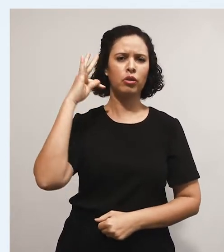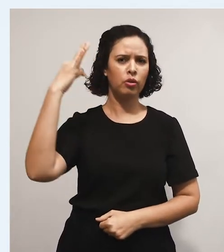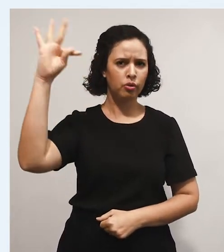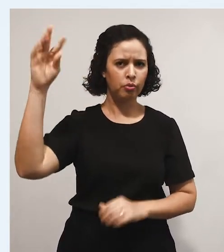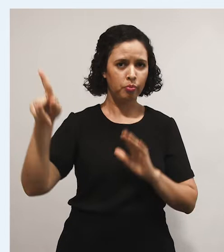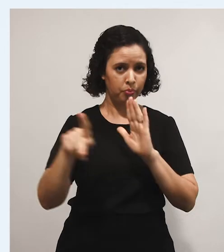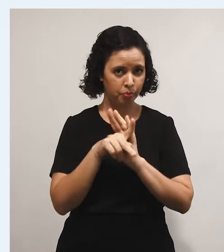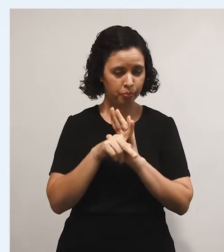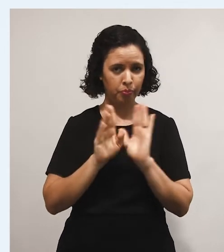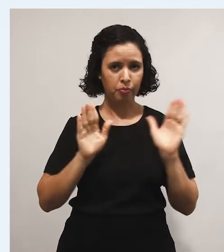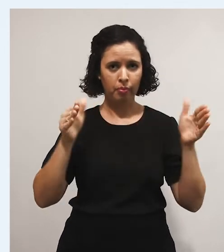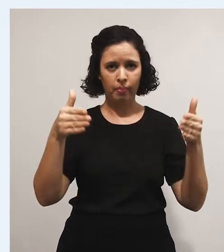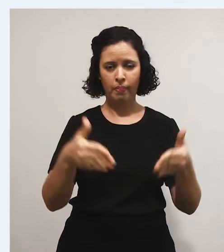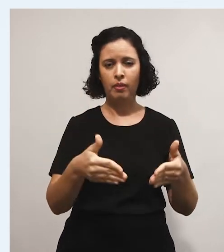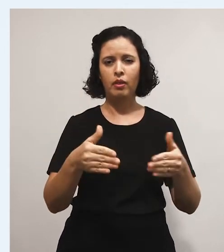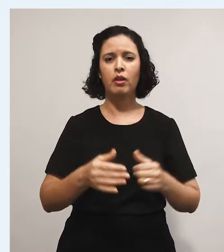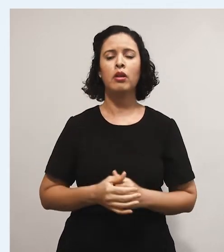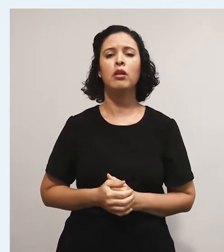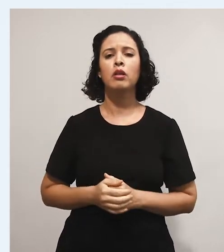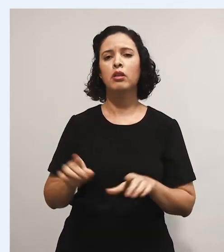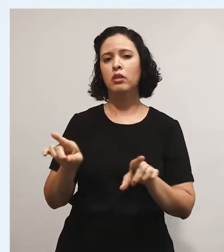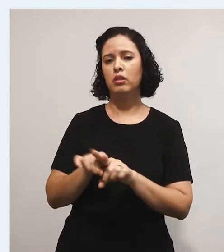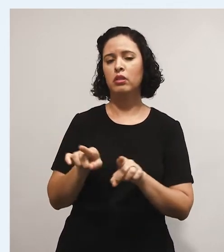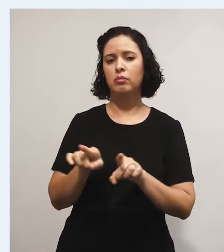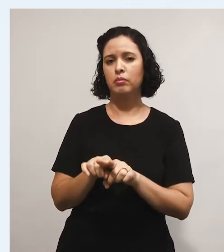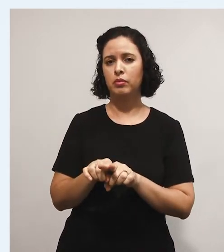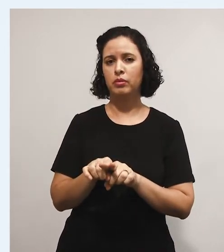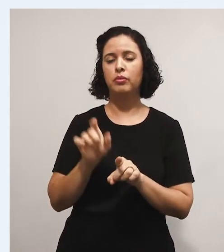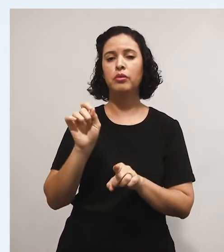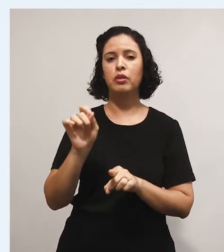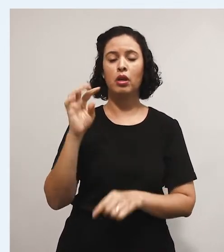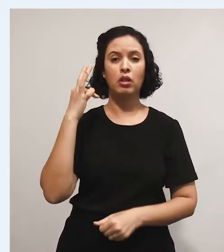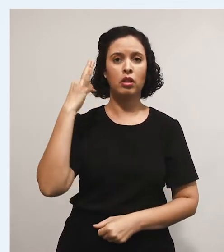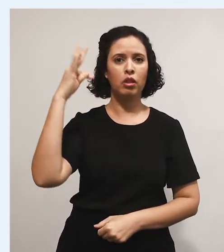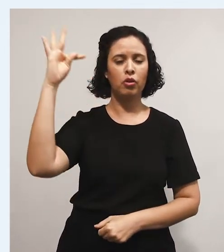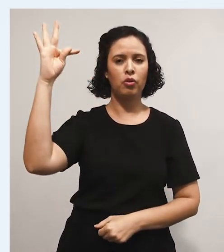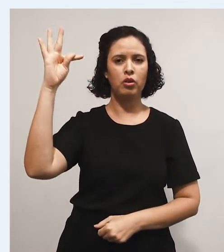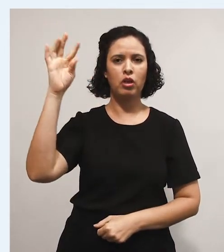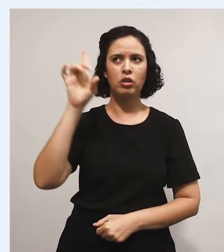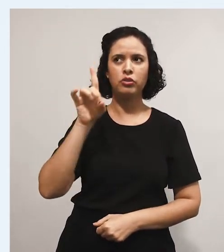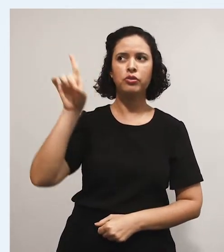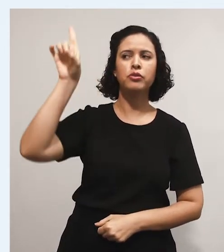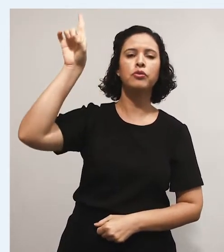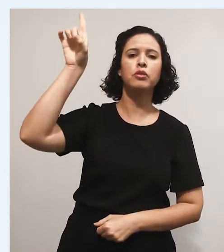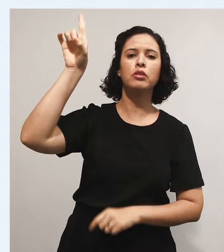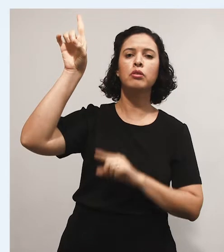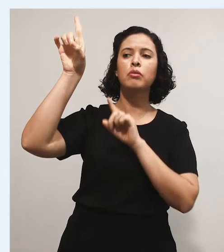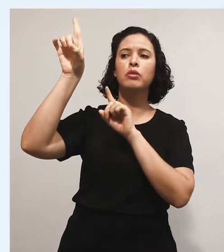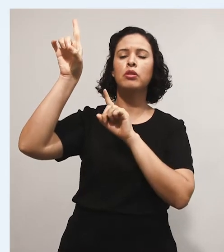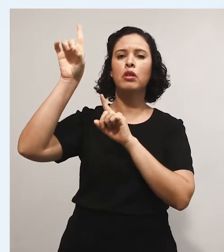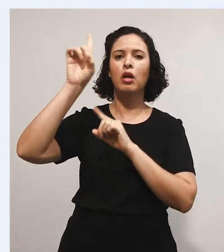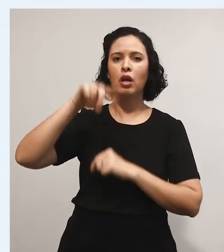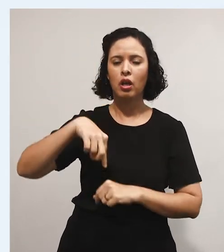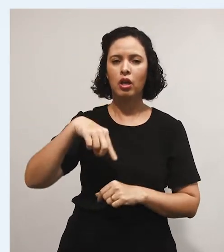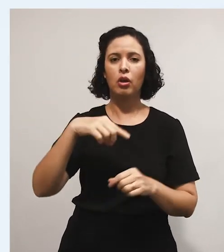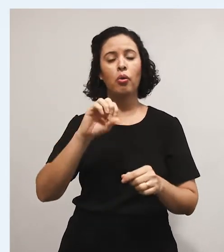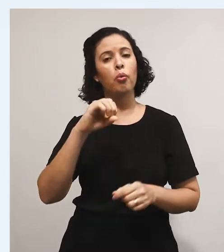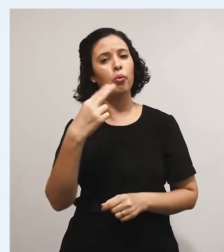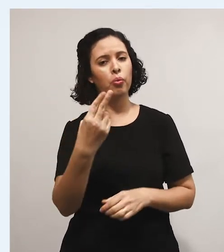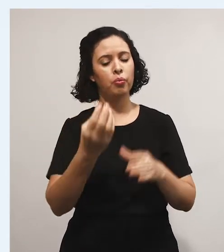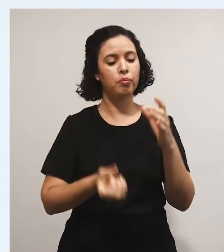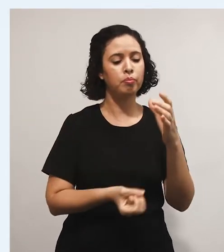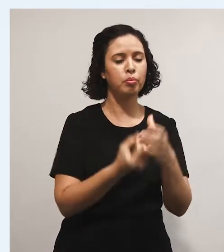tratam disso? Vamos abordar, por exemplo, a teoria divina ou a origem